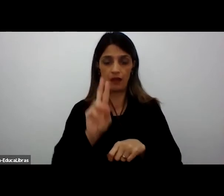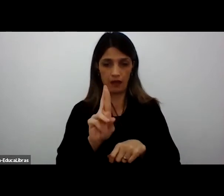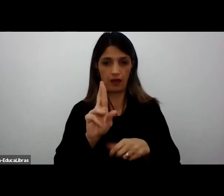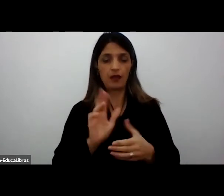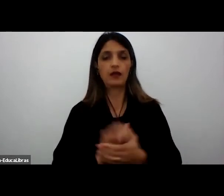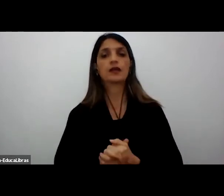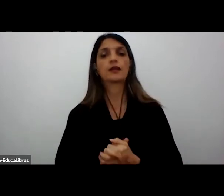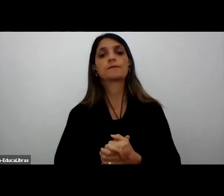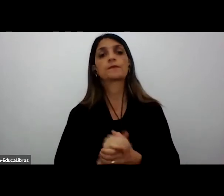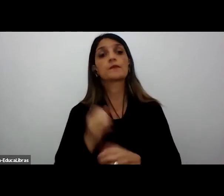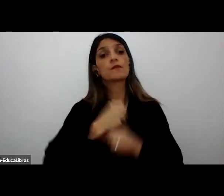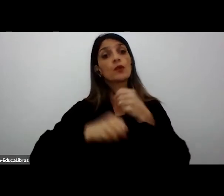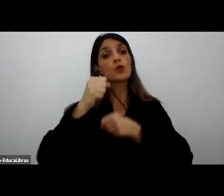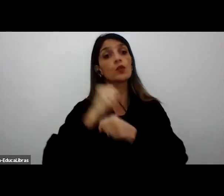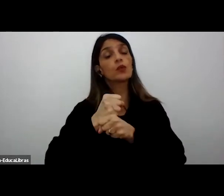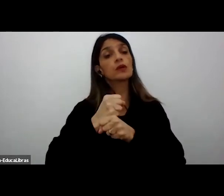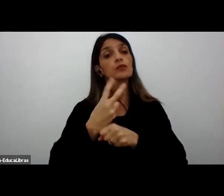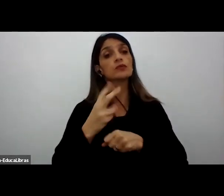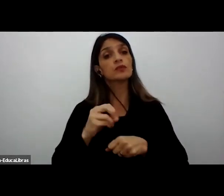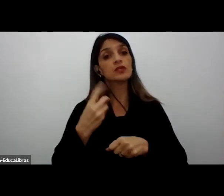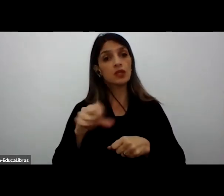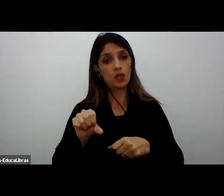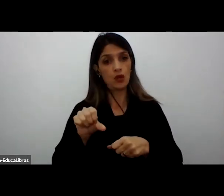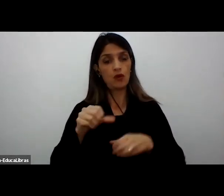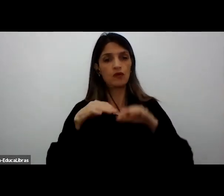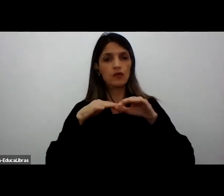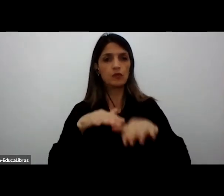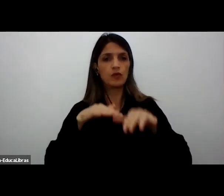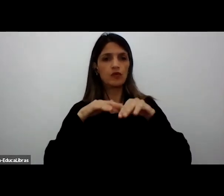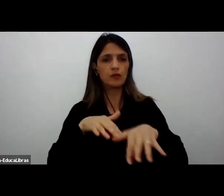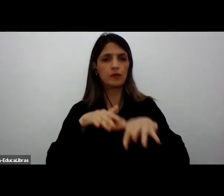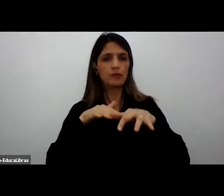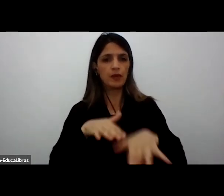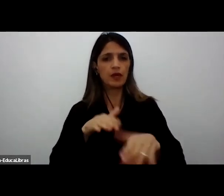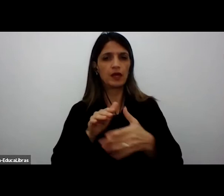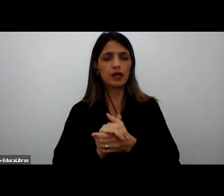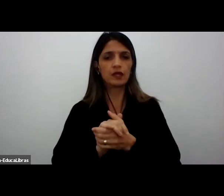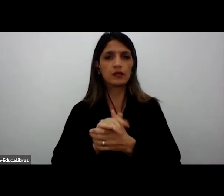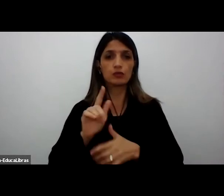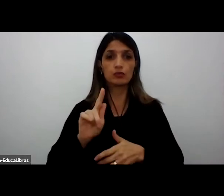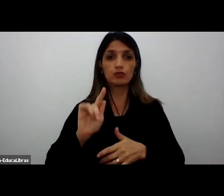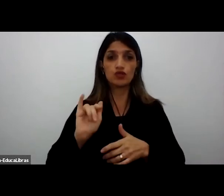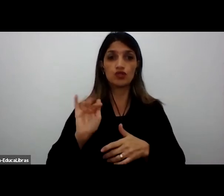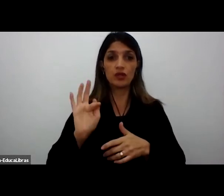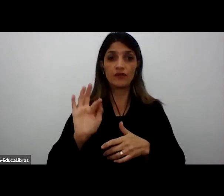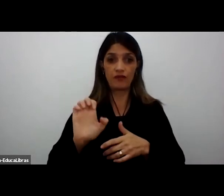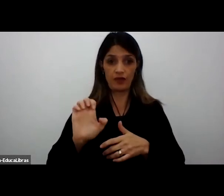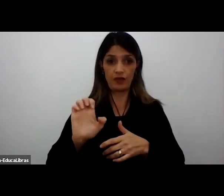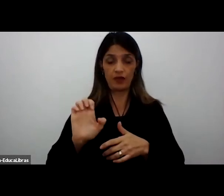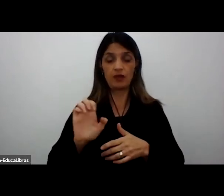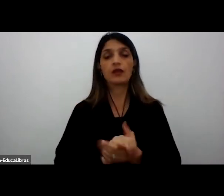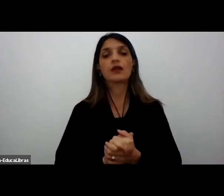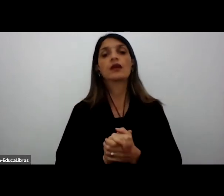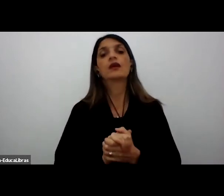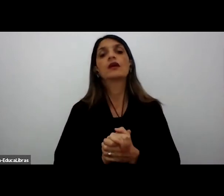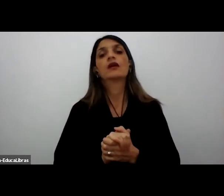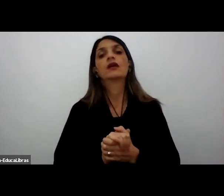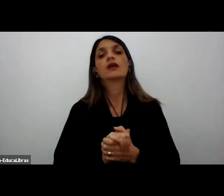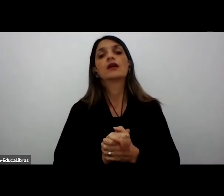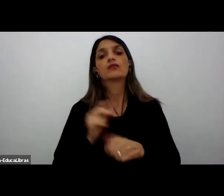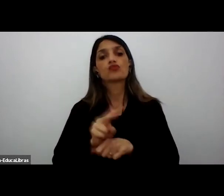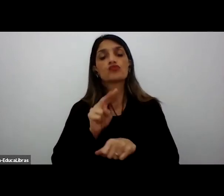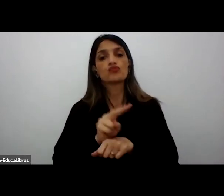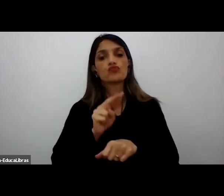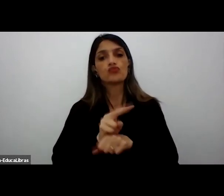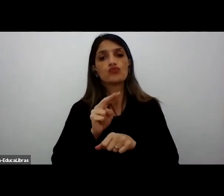E desde o ano passado, o movimento ele é incubado pelo GIF. Então, desde o ano passado também, o movimento passa